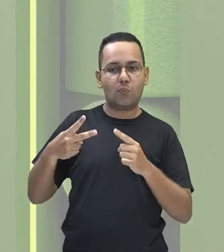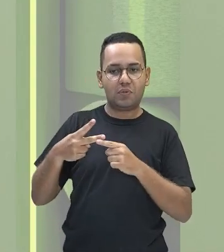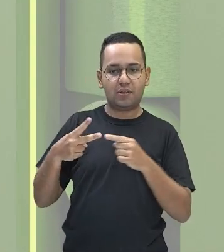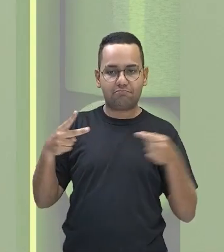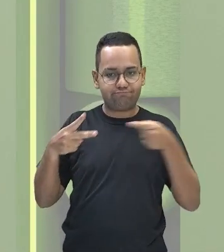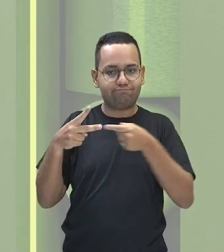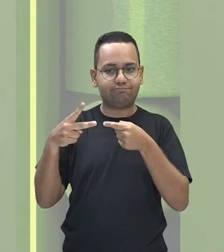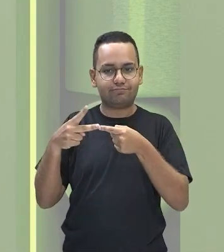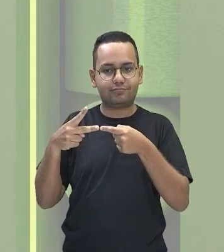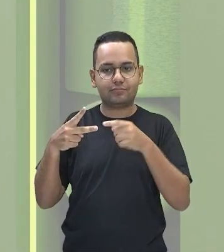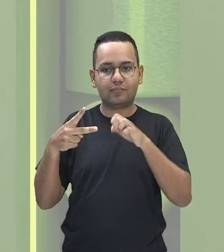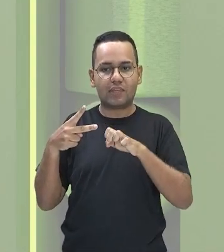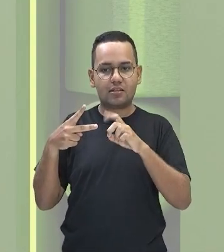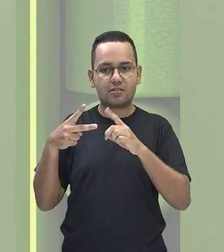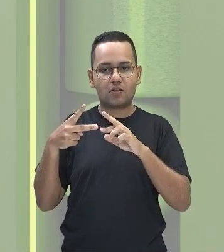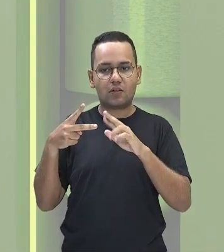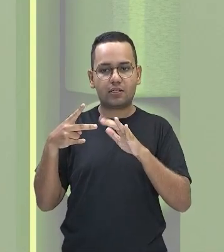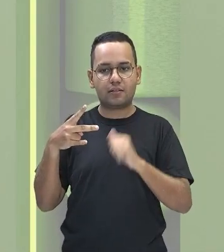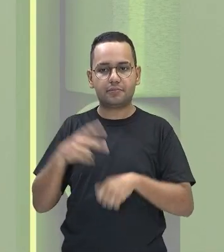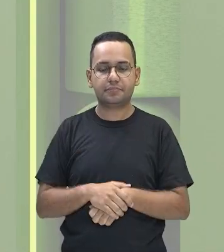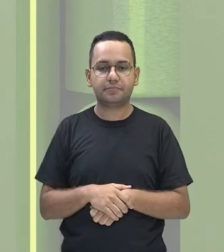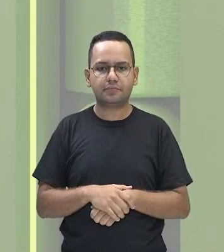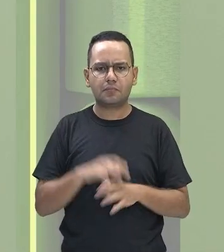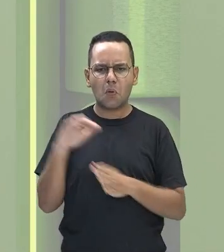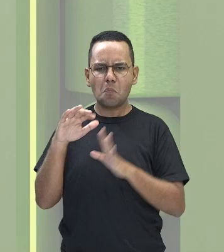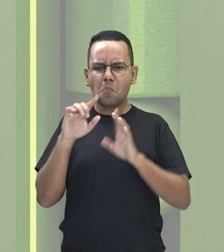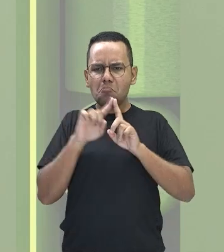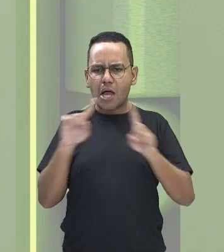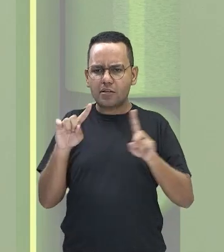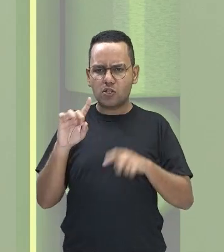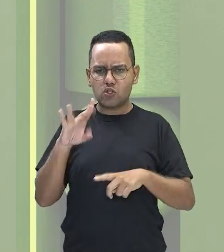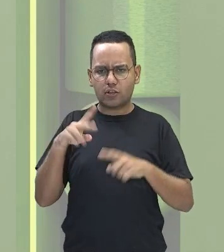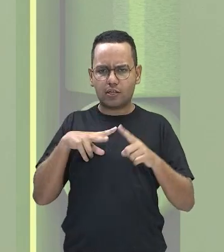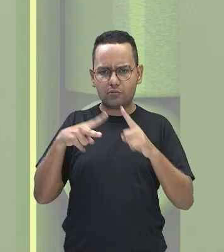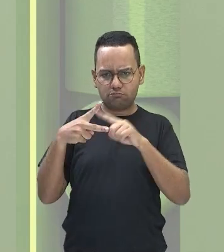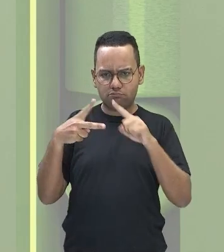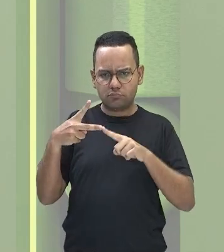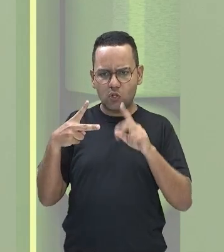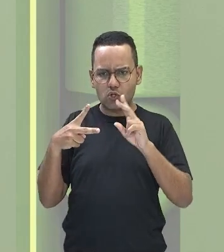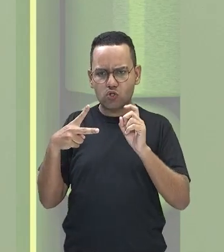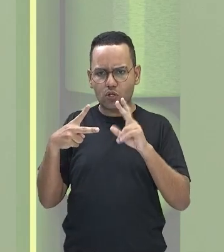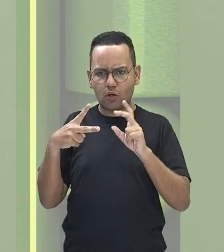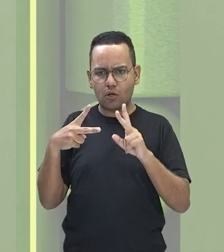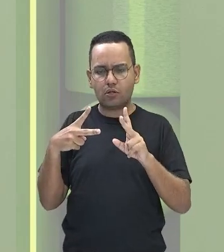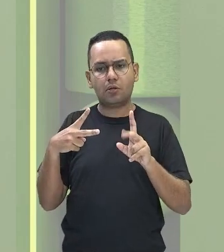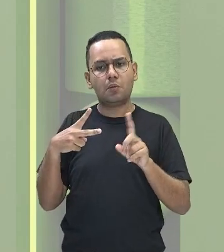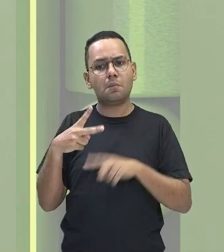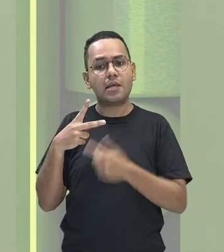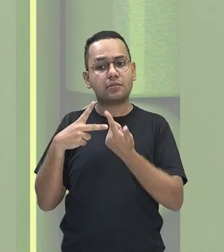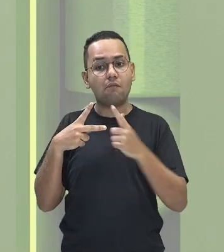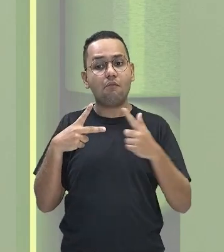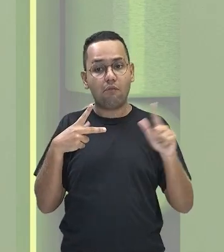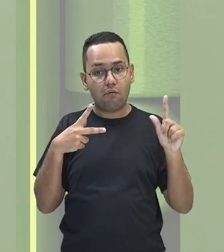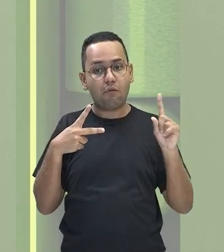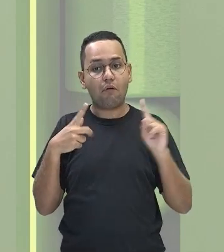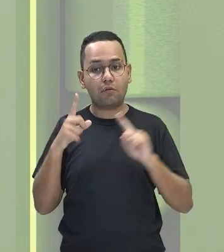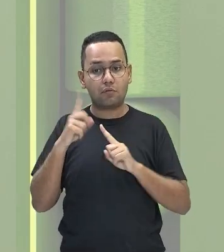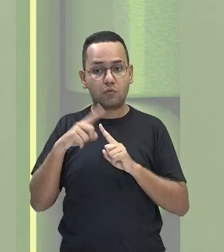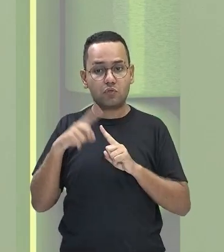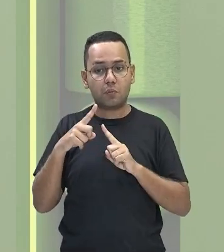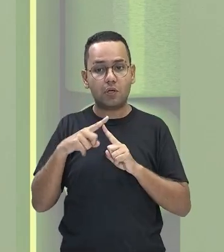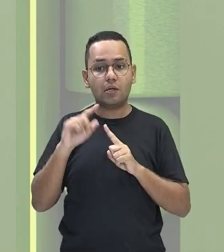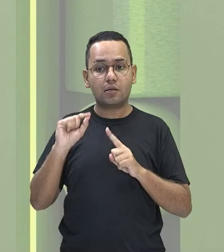algo interessante, né? Vocês podem pensar, professor, só existe esses dois tipos de glândulas? Não. existe um tipo de glândula muito curiosa, vários tipos na verdade, que